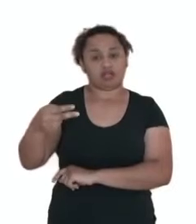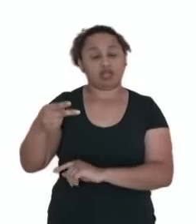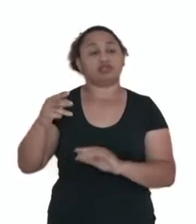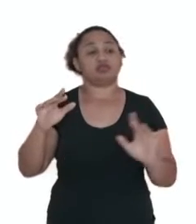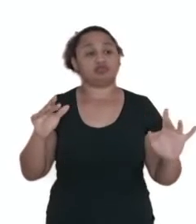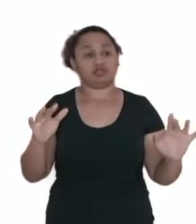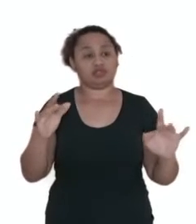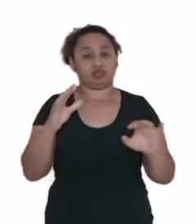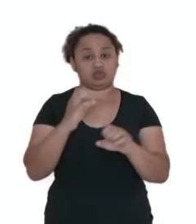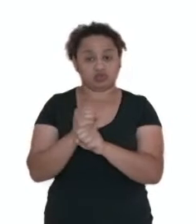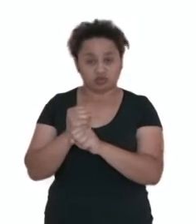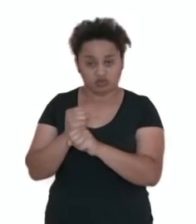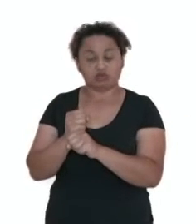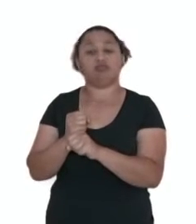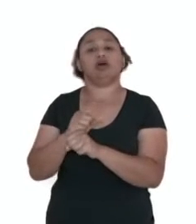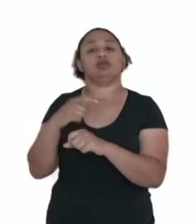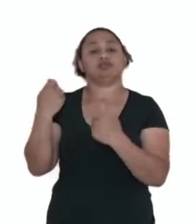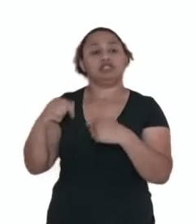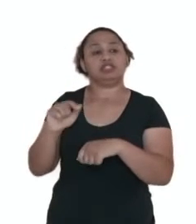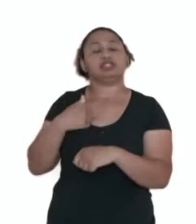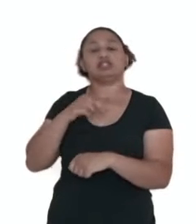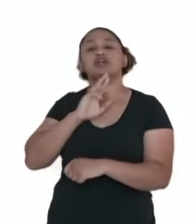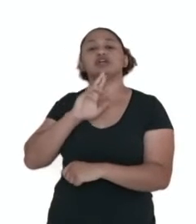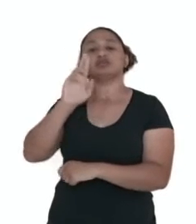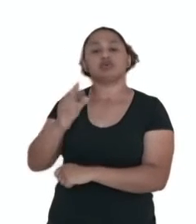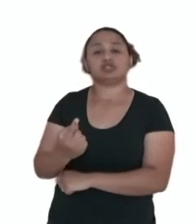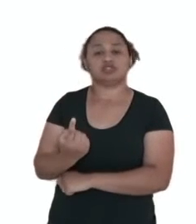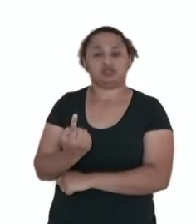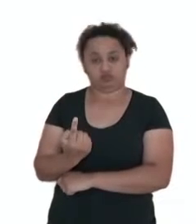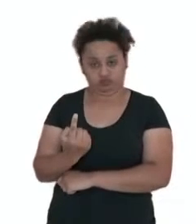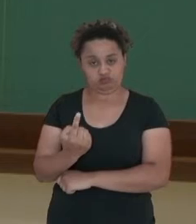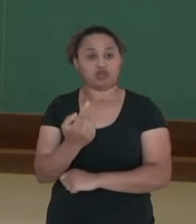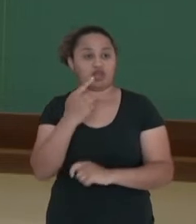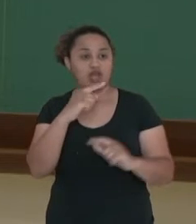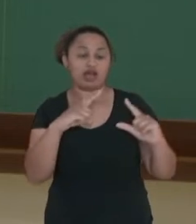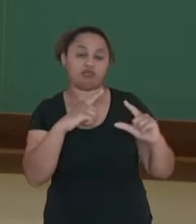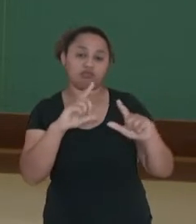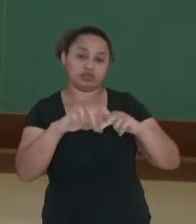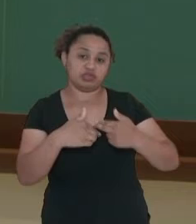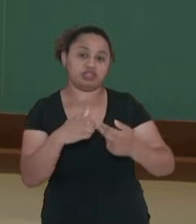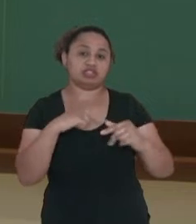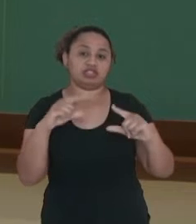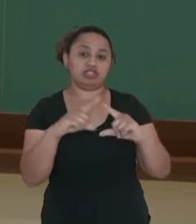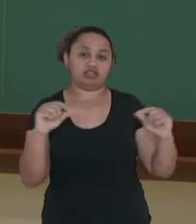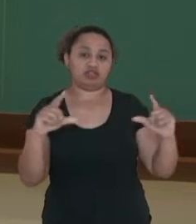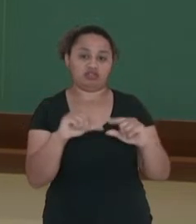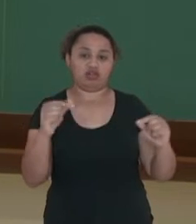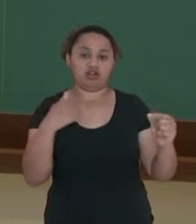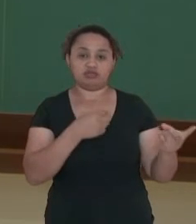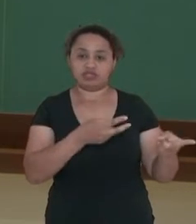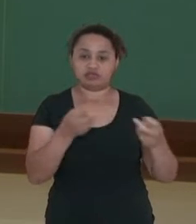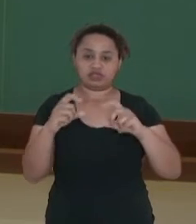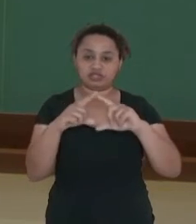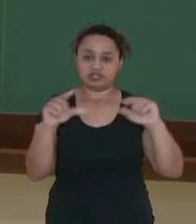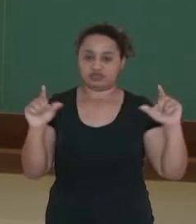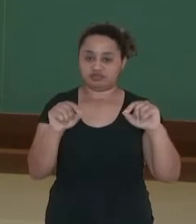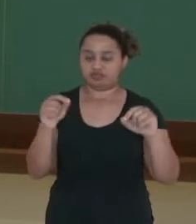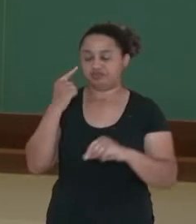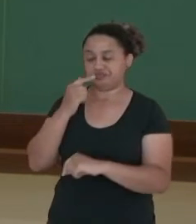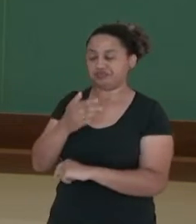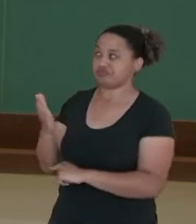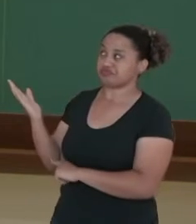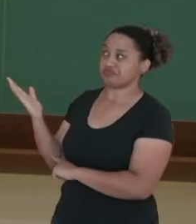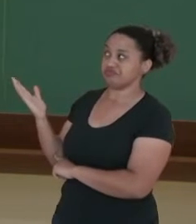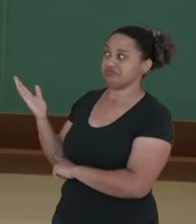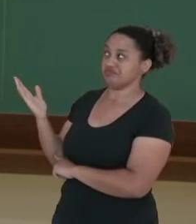quadrado. Somando P ao quadrado mais 2PQ mais C ao quadrado, tem que dar a formação lá de 1, 100%.